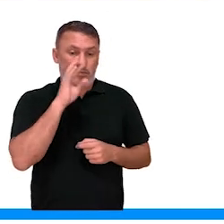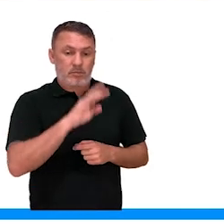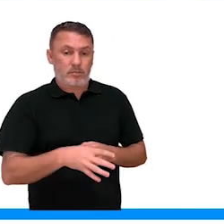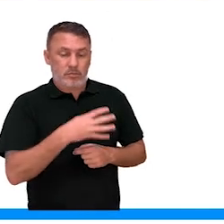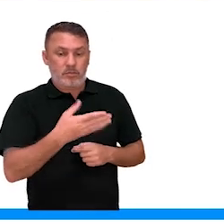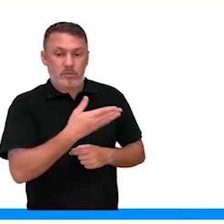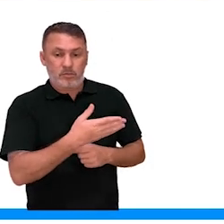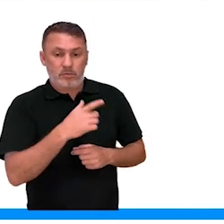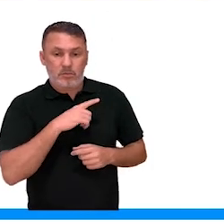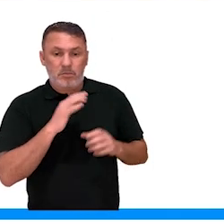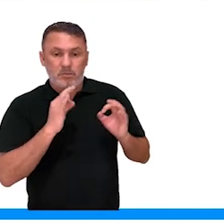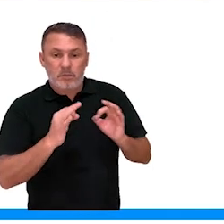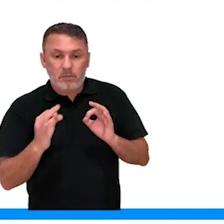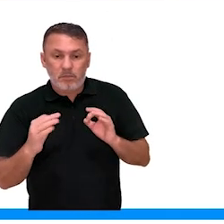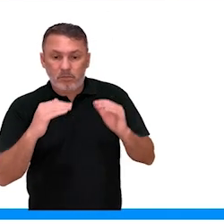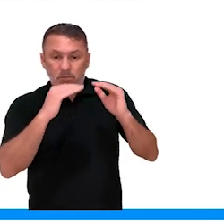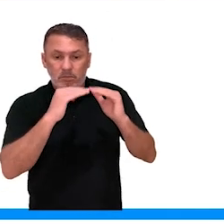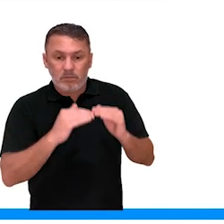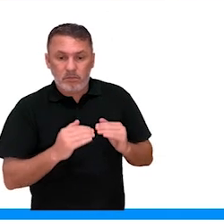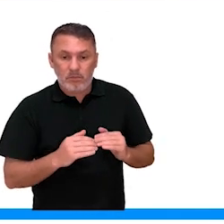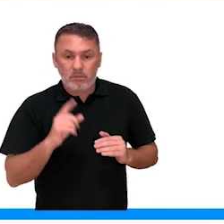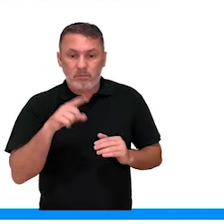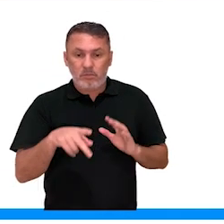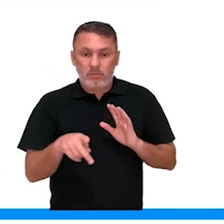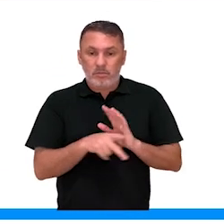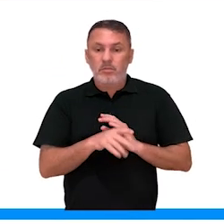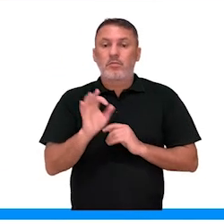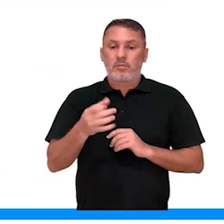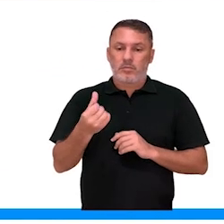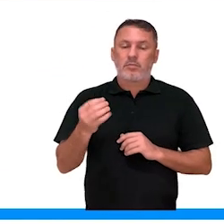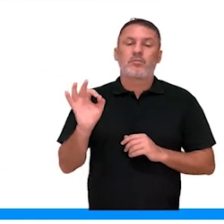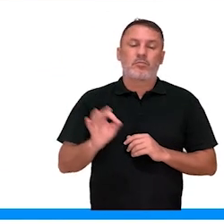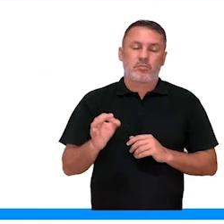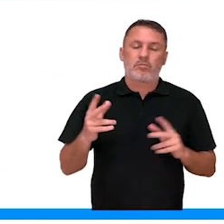no quadro, só para a gente confirmar que o tecido conjuntivo